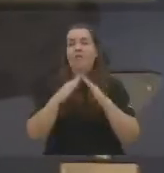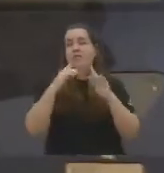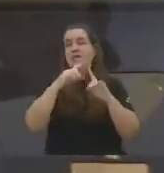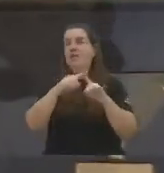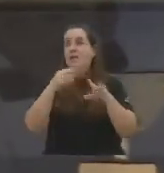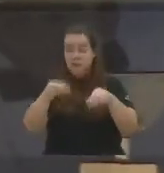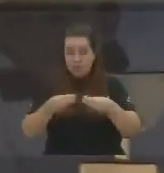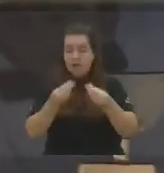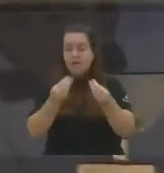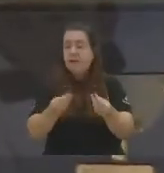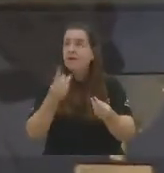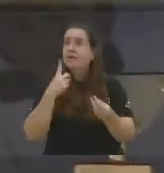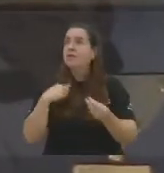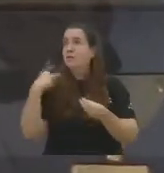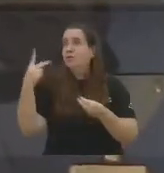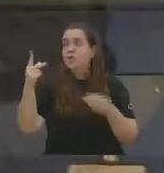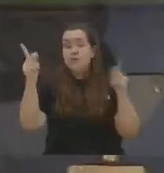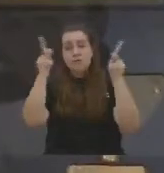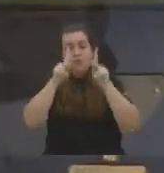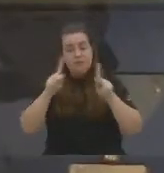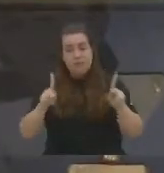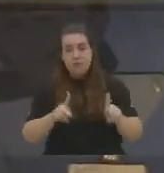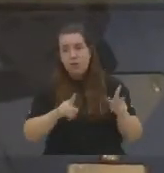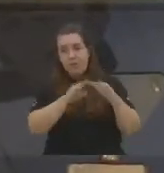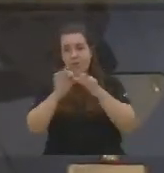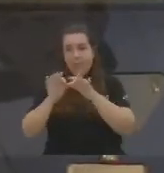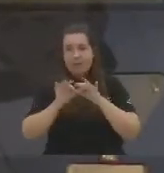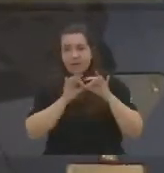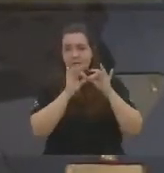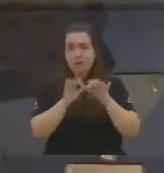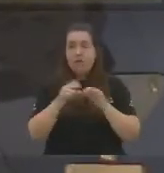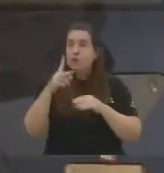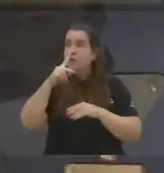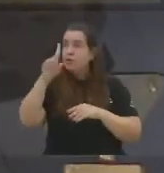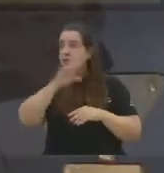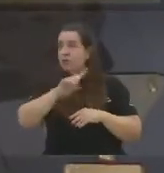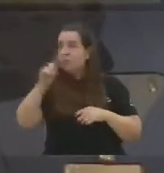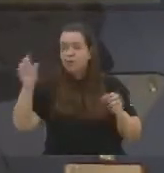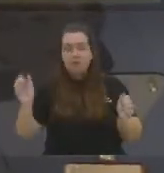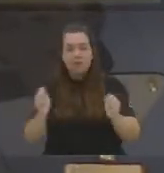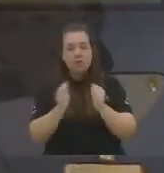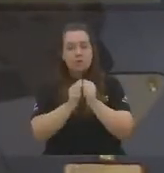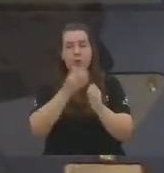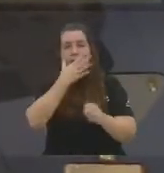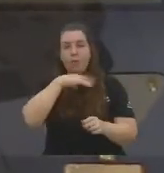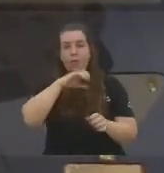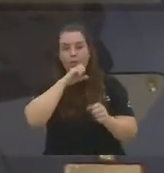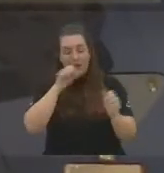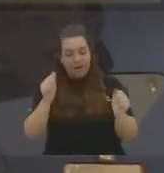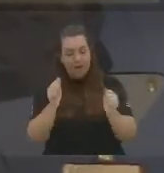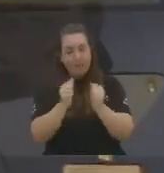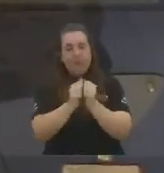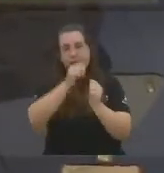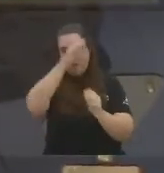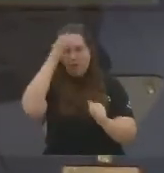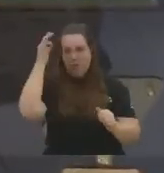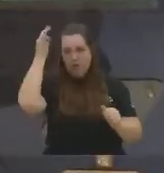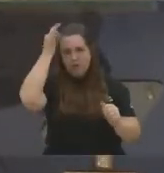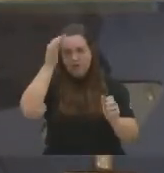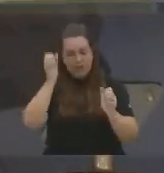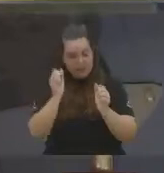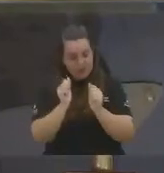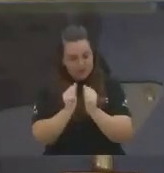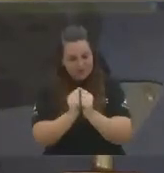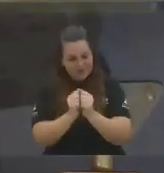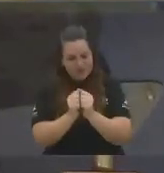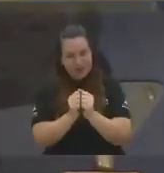anima a vossa igreja. Dai-lhe, segundo vosso desejo, a paz e a unidade, vós